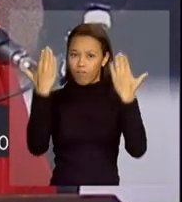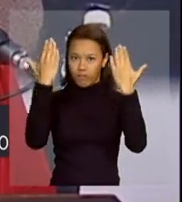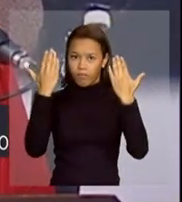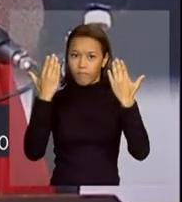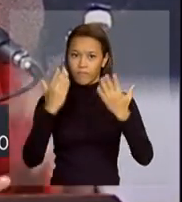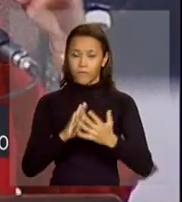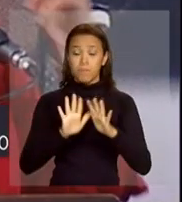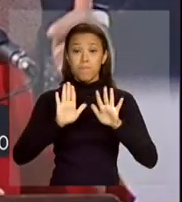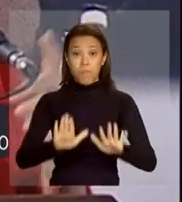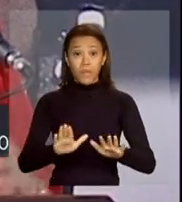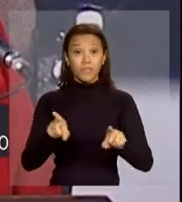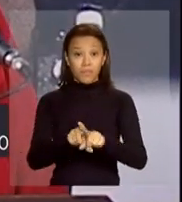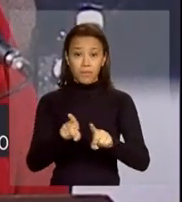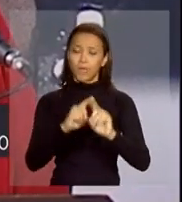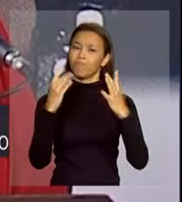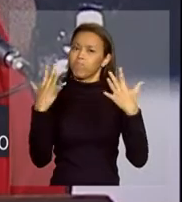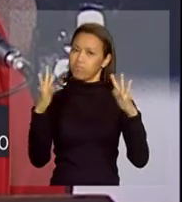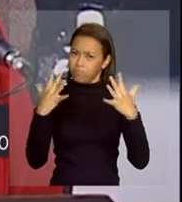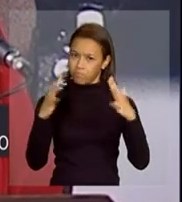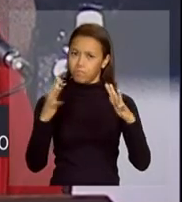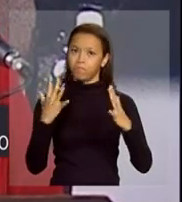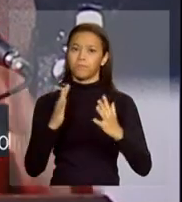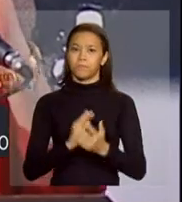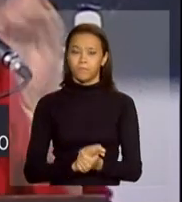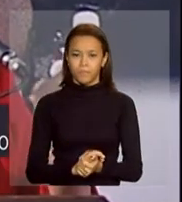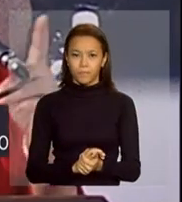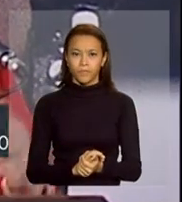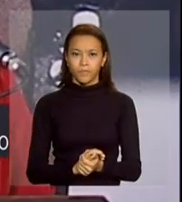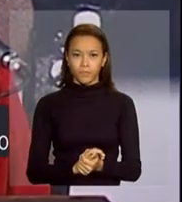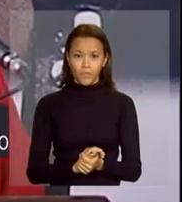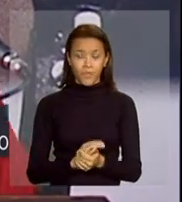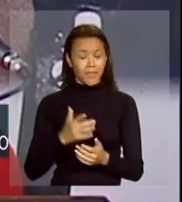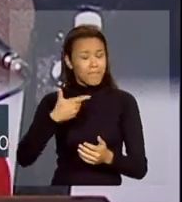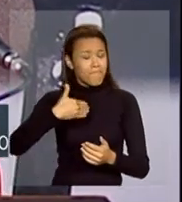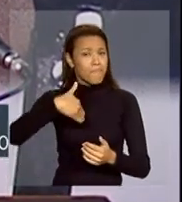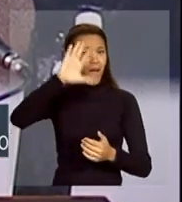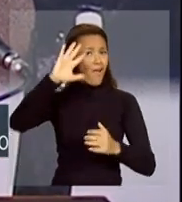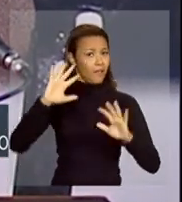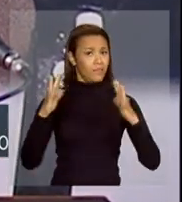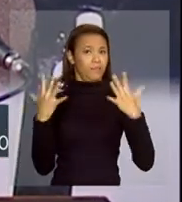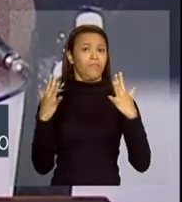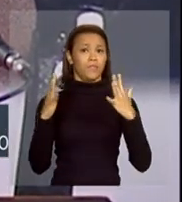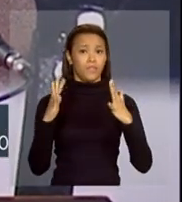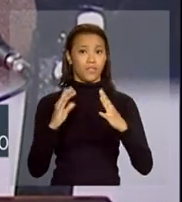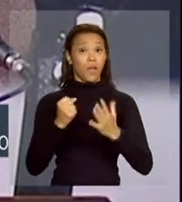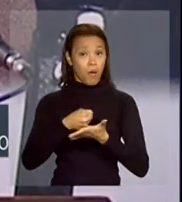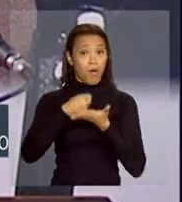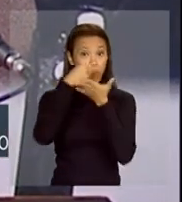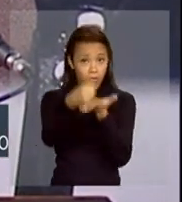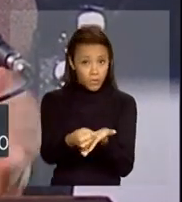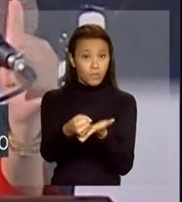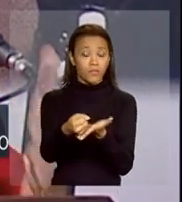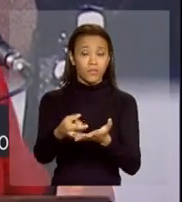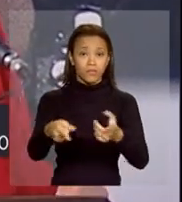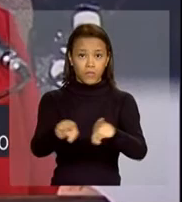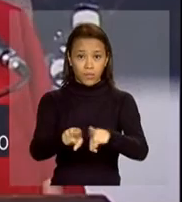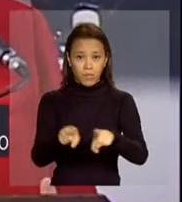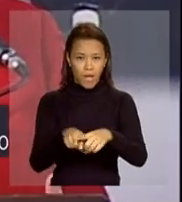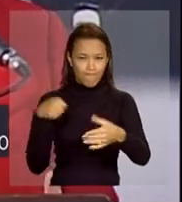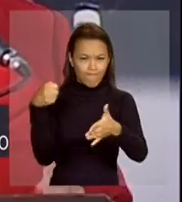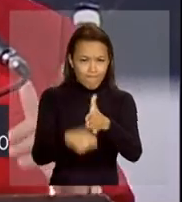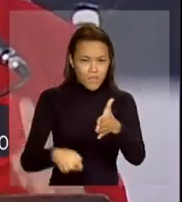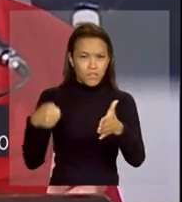é mas Sobretudo o homenageado a imagem que homenageando apoiando a